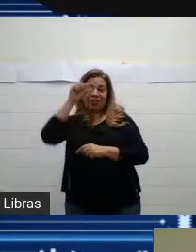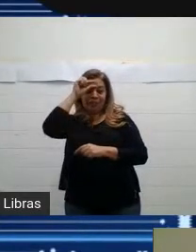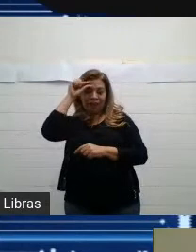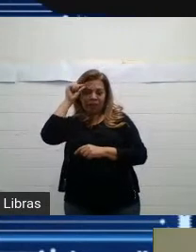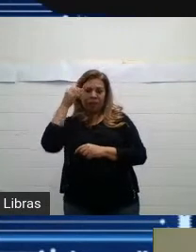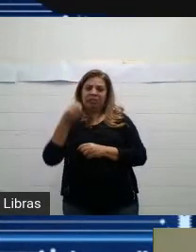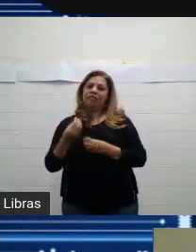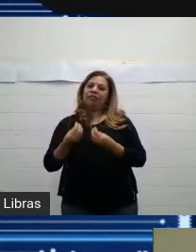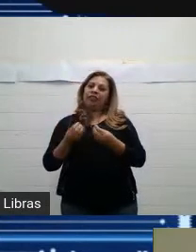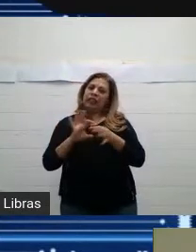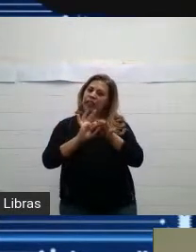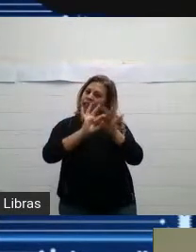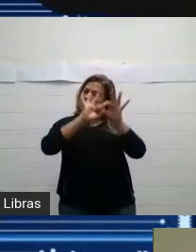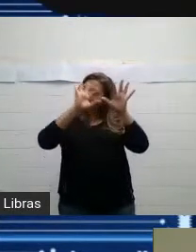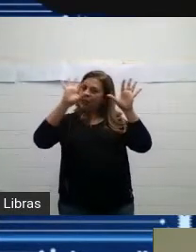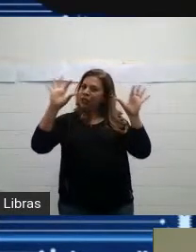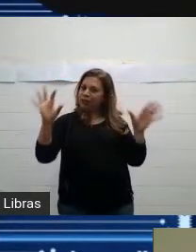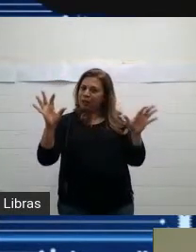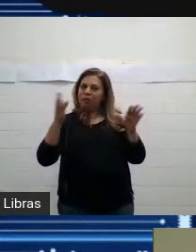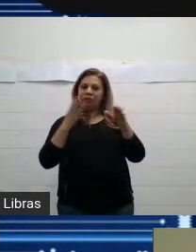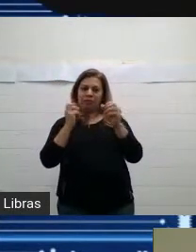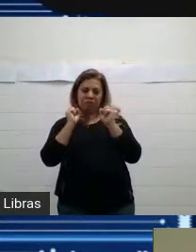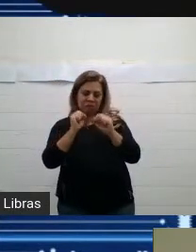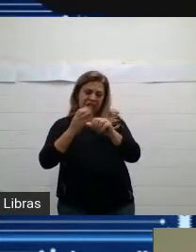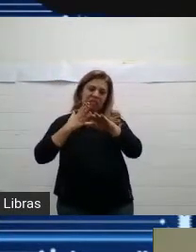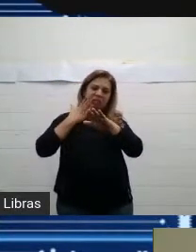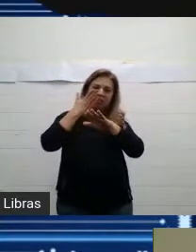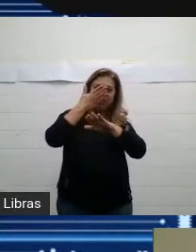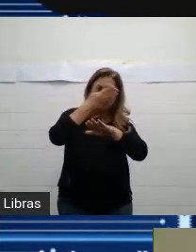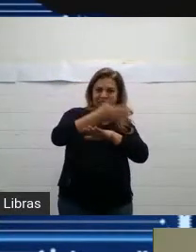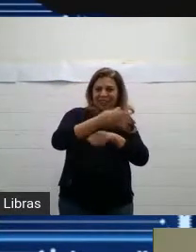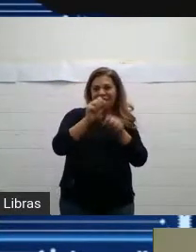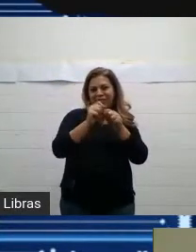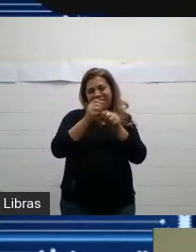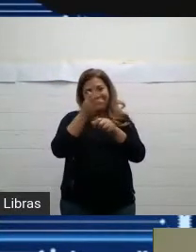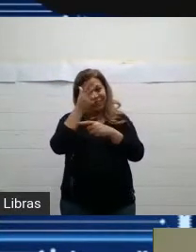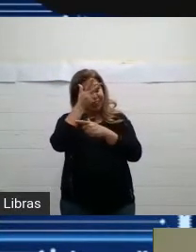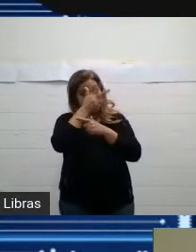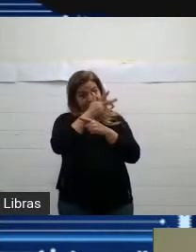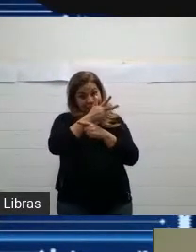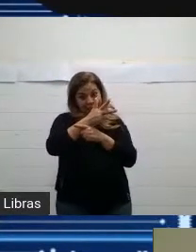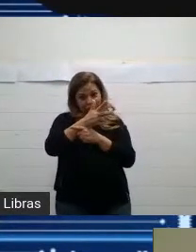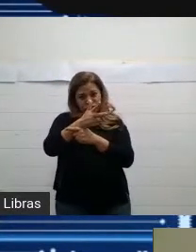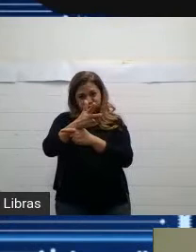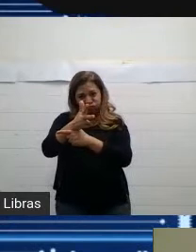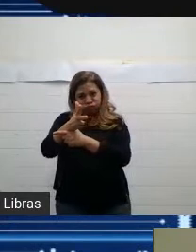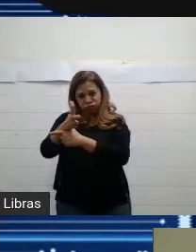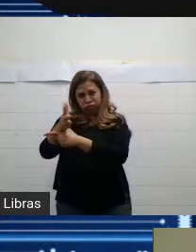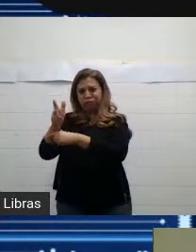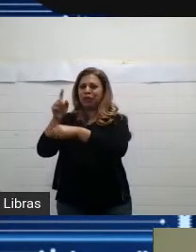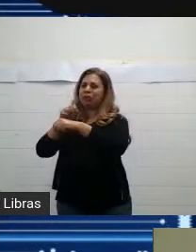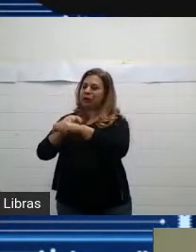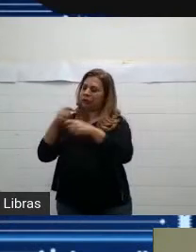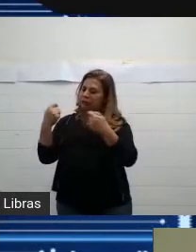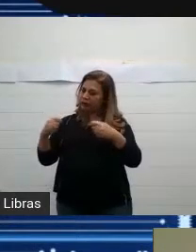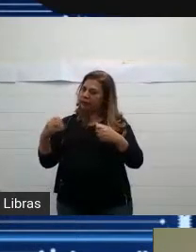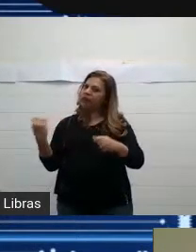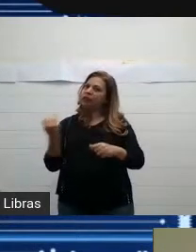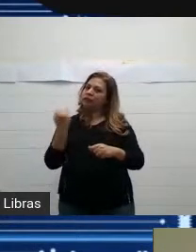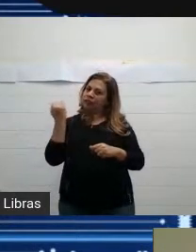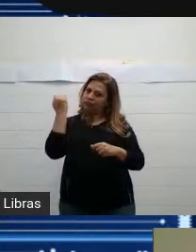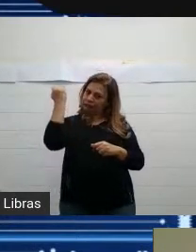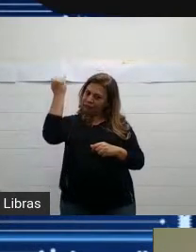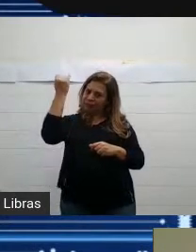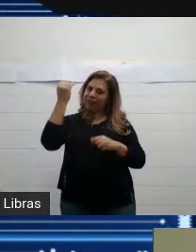autorização para que a gente pudesse entrar lá e fazer as gravações. E era um momento que a gente precisava, porque é um momento